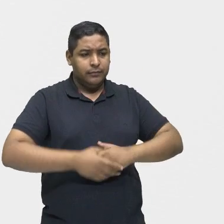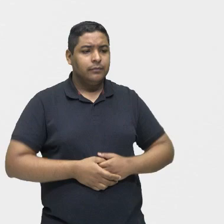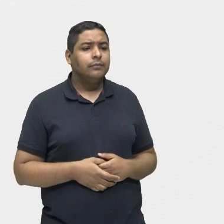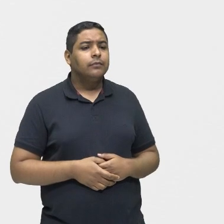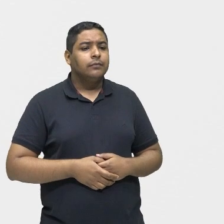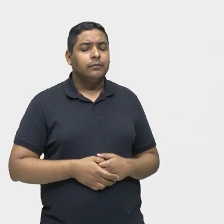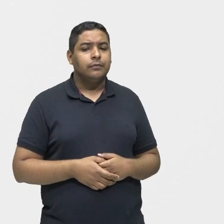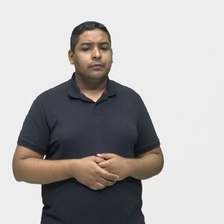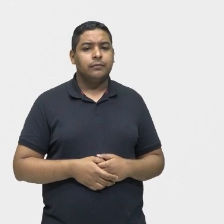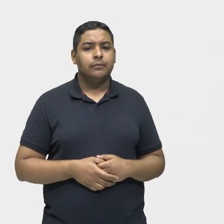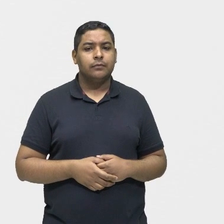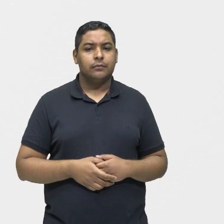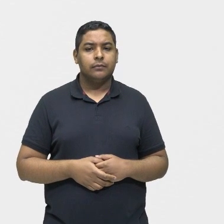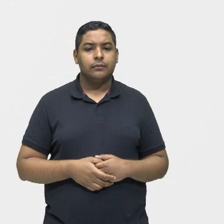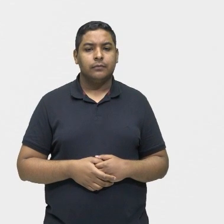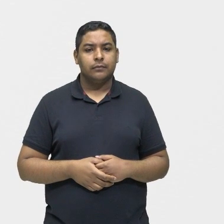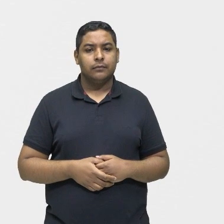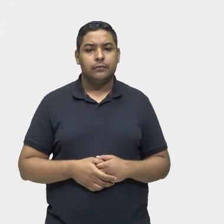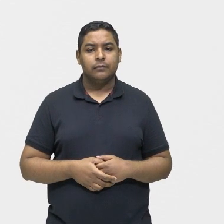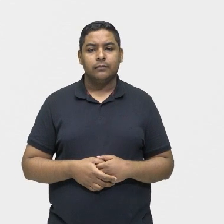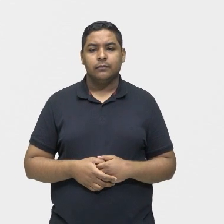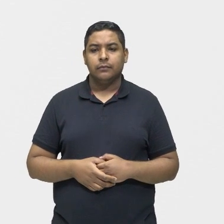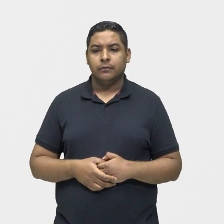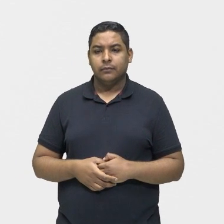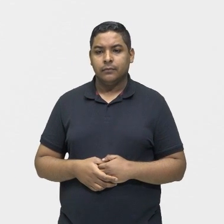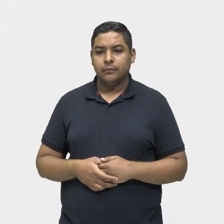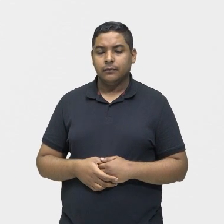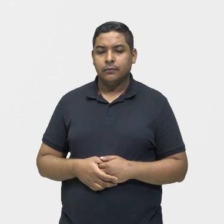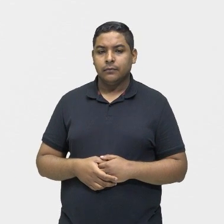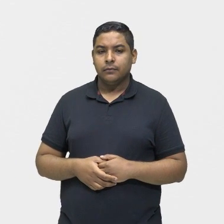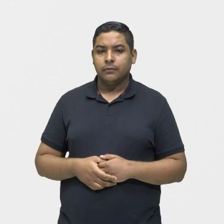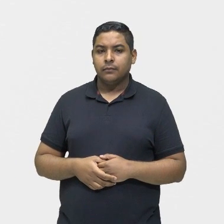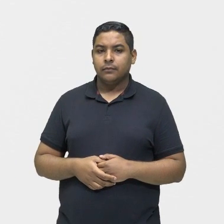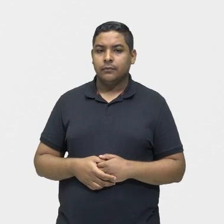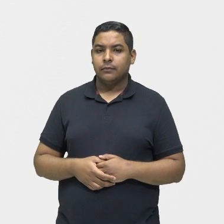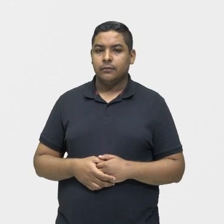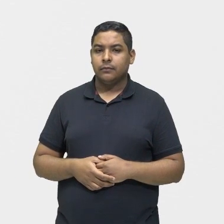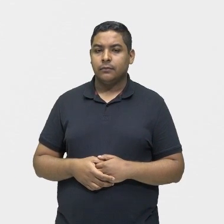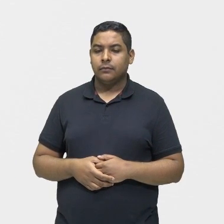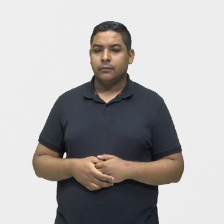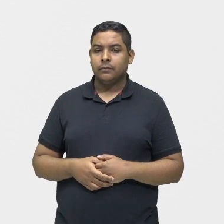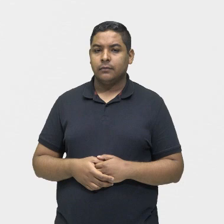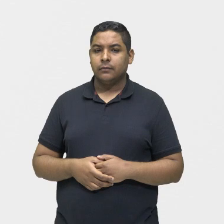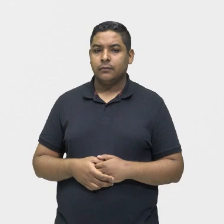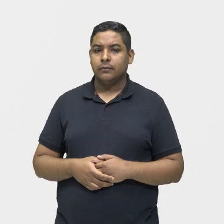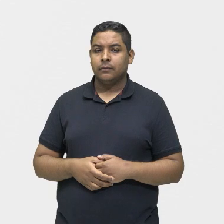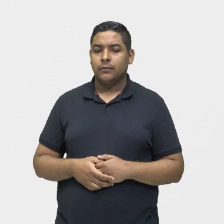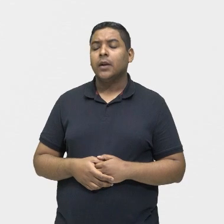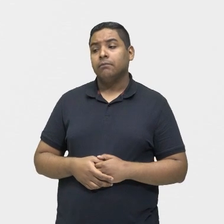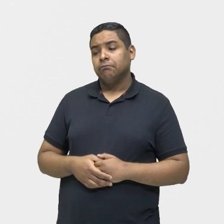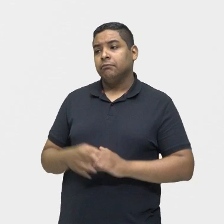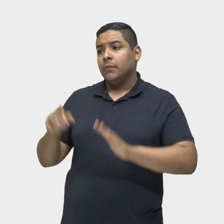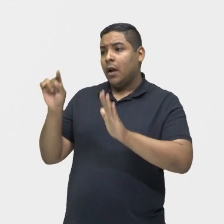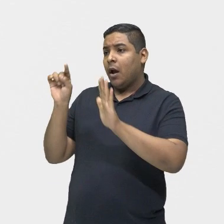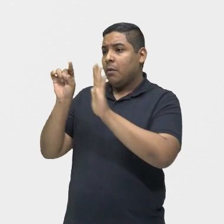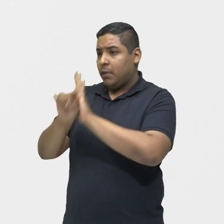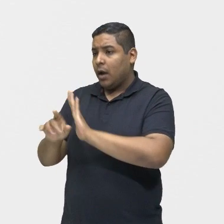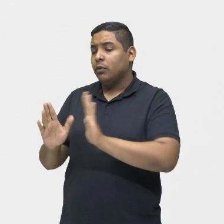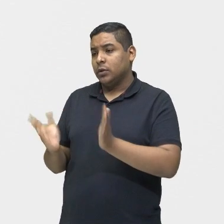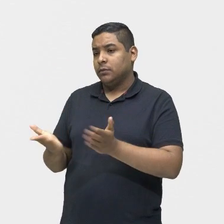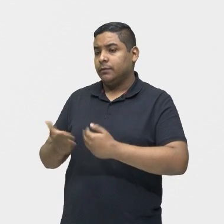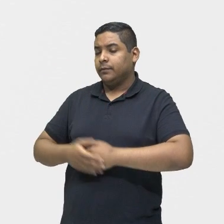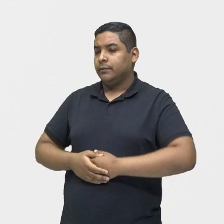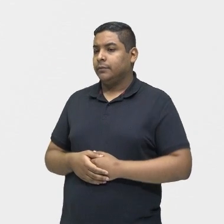It's like buying clothes that you never wear or buying a new car every year. Aliás, é uma pergunta, né? It's